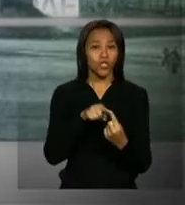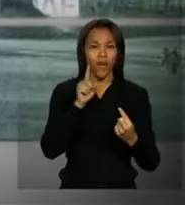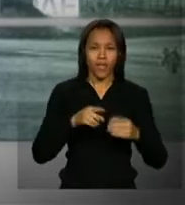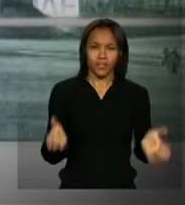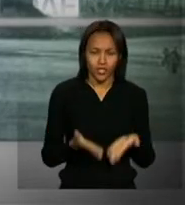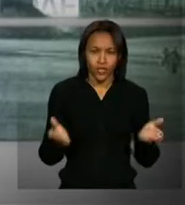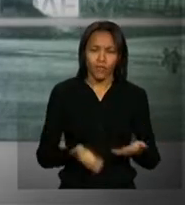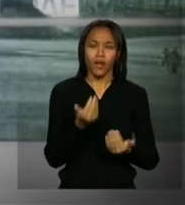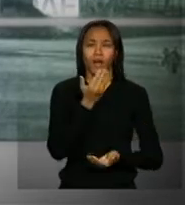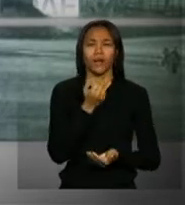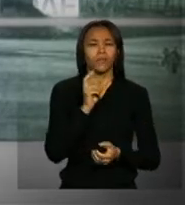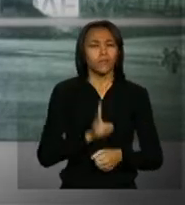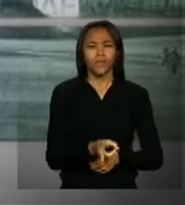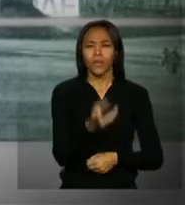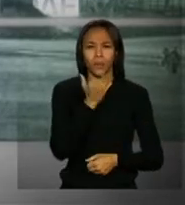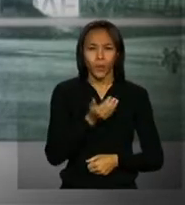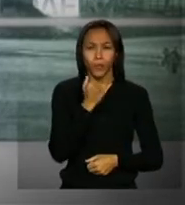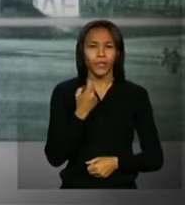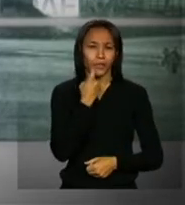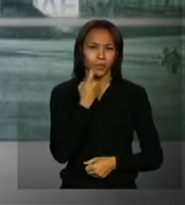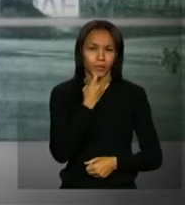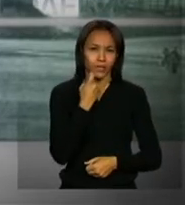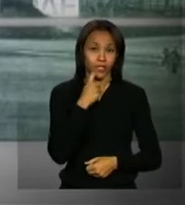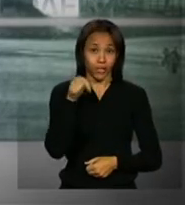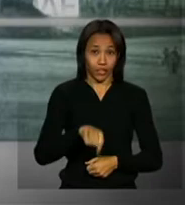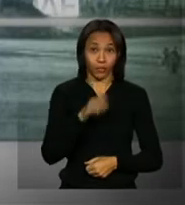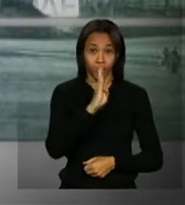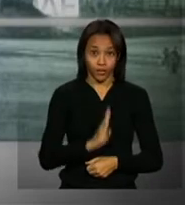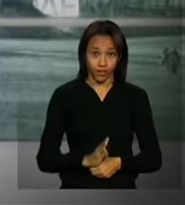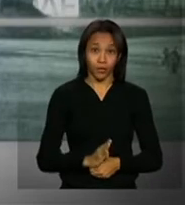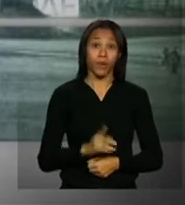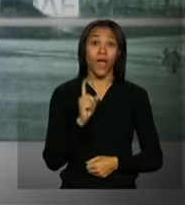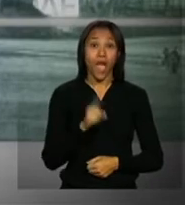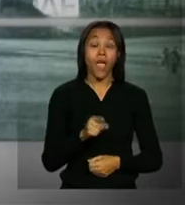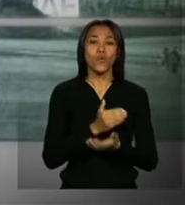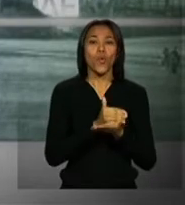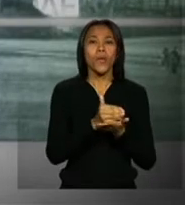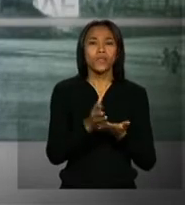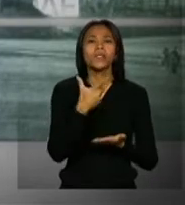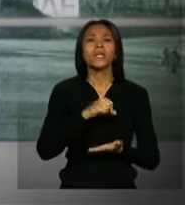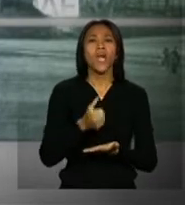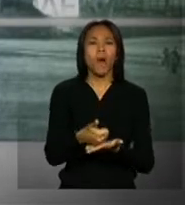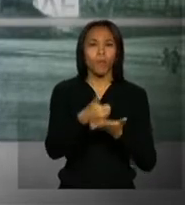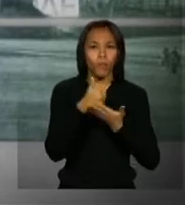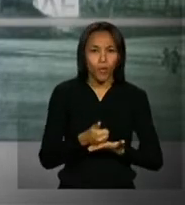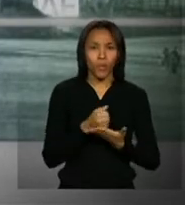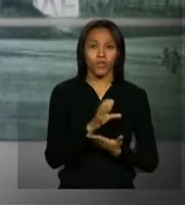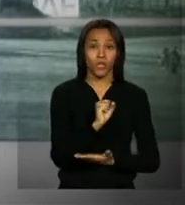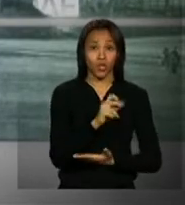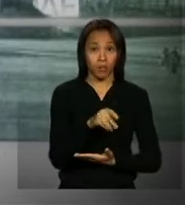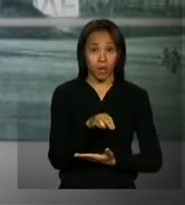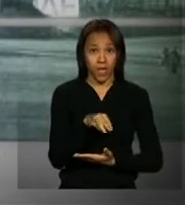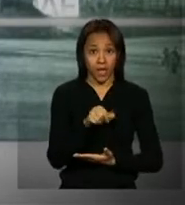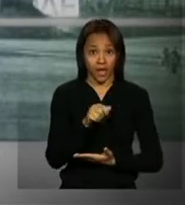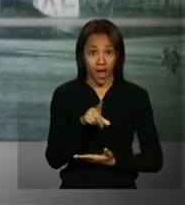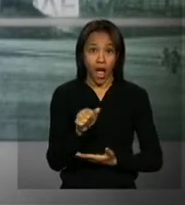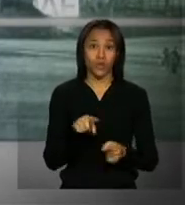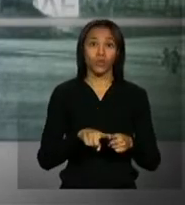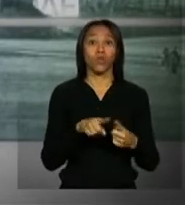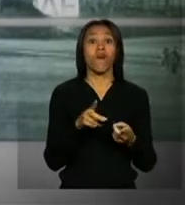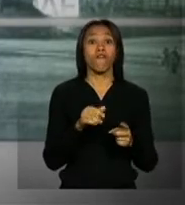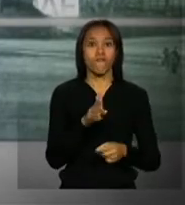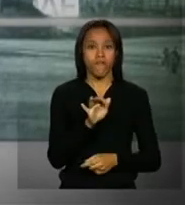incentivar o consumo regular do pescado no Brasil a iniciativa conta com apoio das redes de supermercados